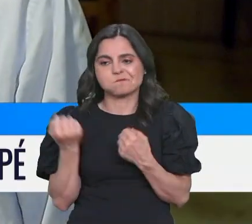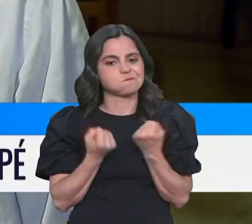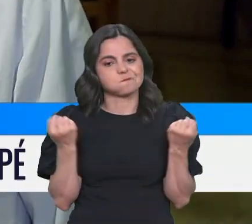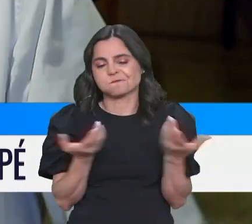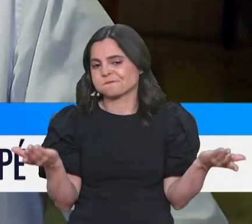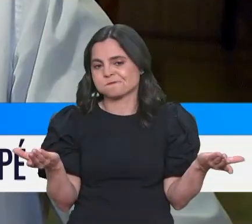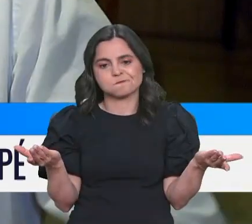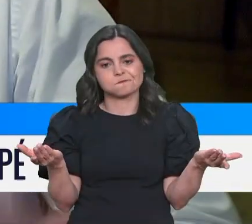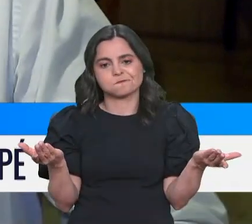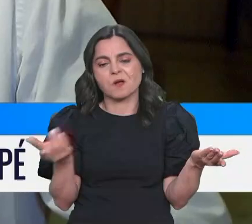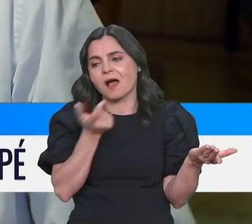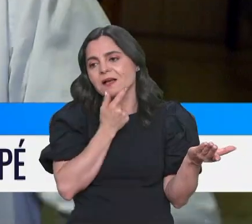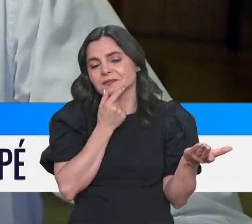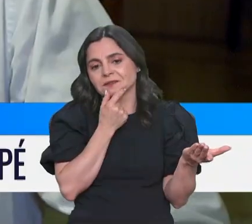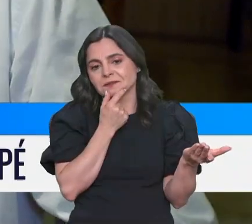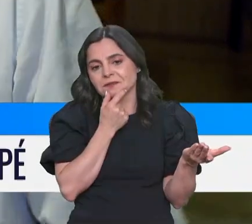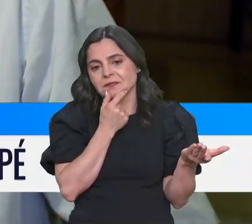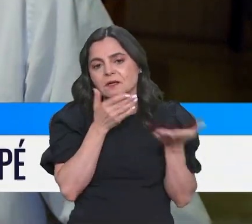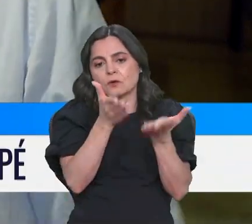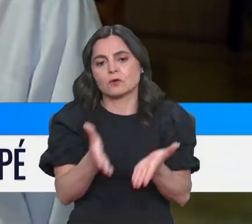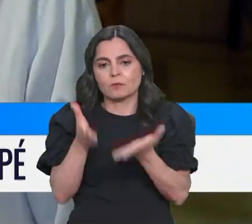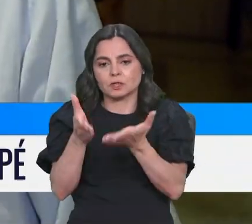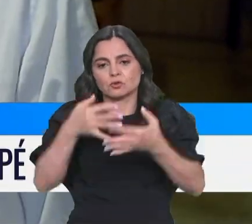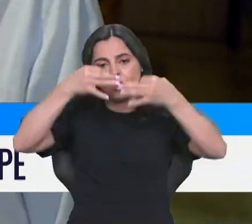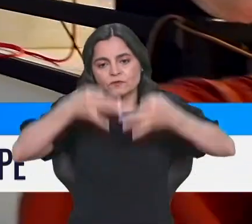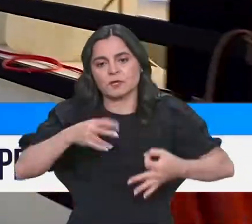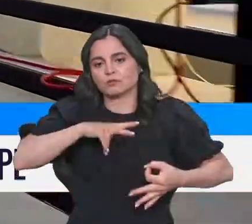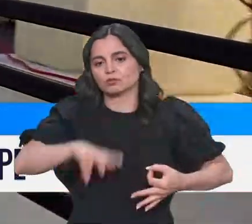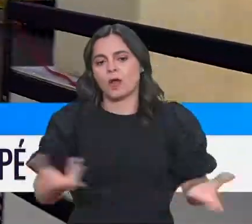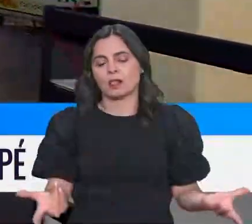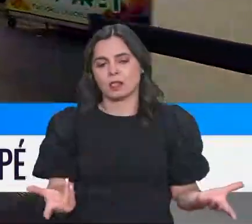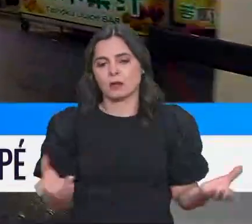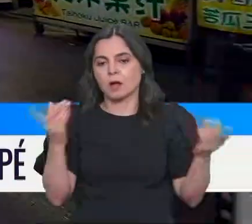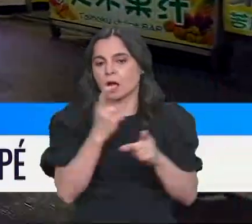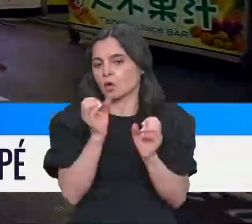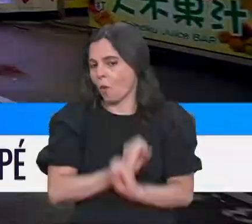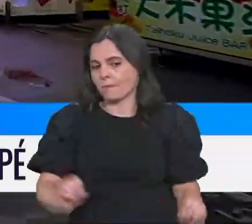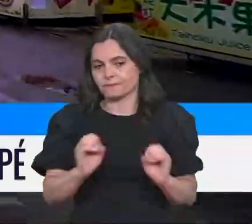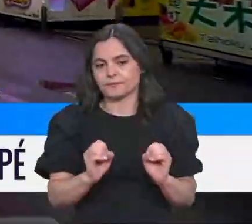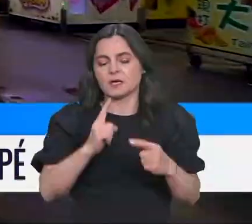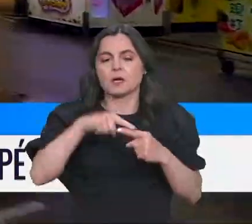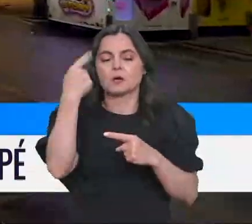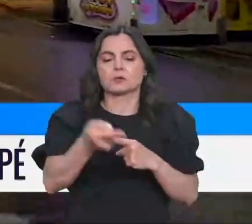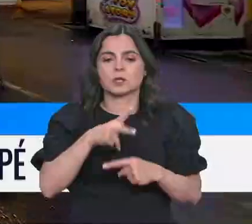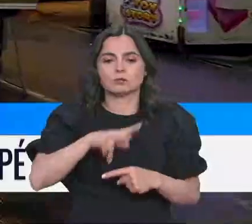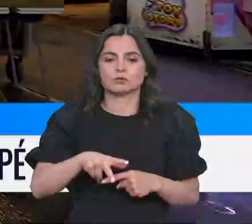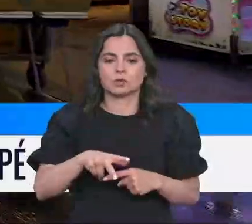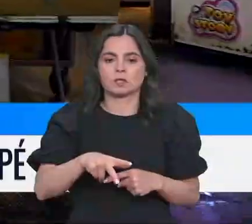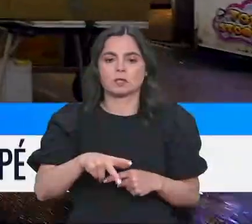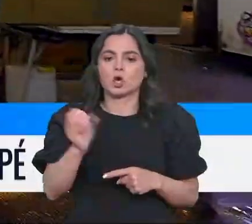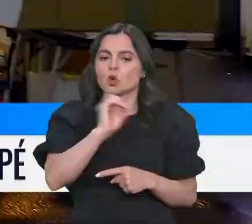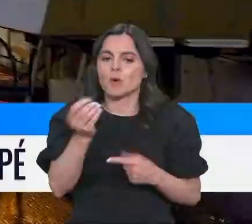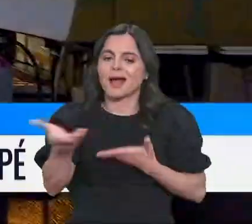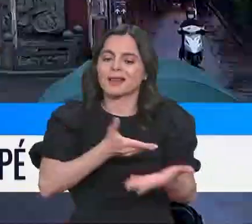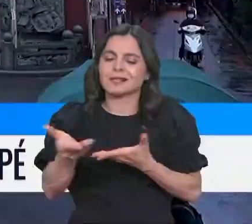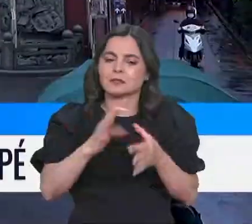de atuar, a não ser com uma, enfim, com uma ajuda oficial de Portugal, que não existe. É uma consequência de Portugal não ter relações